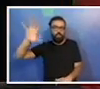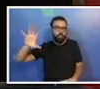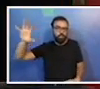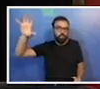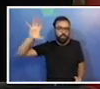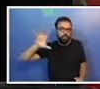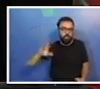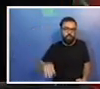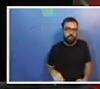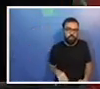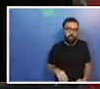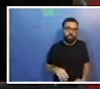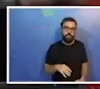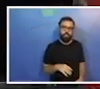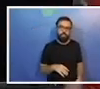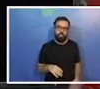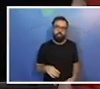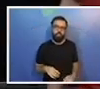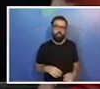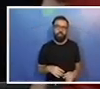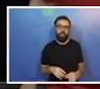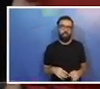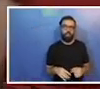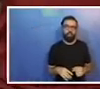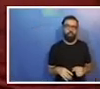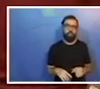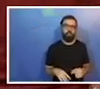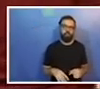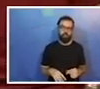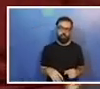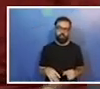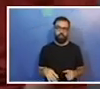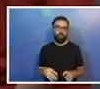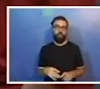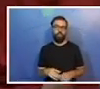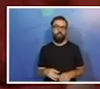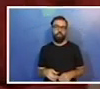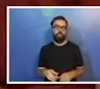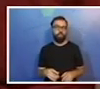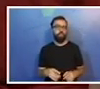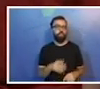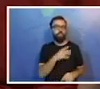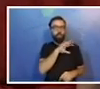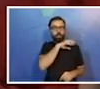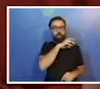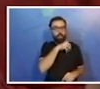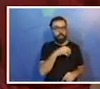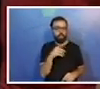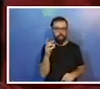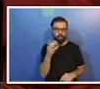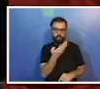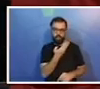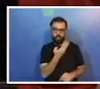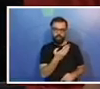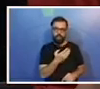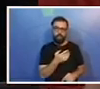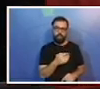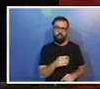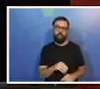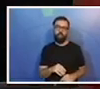população de mico-estrela teve um aumento tão grande? As pessoas que o